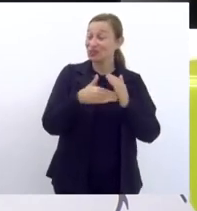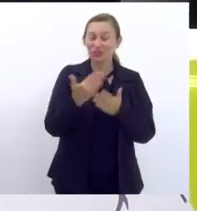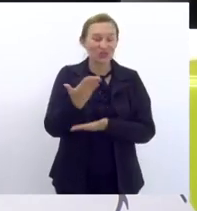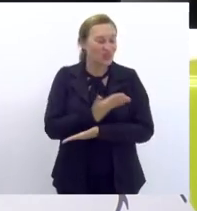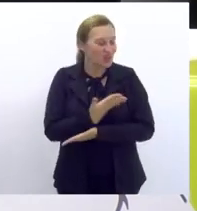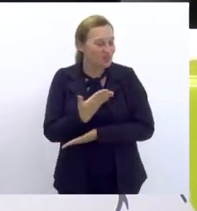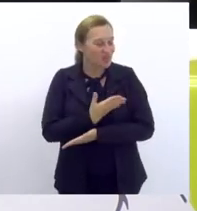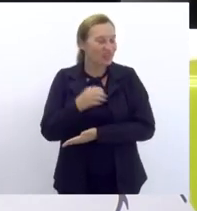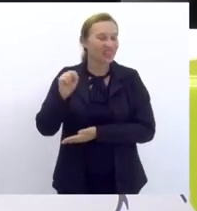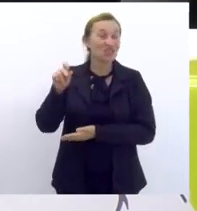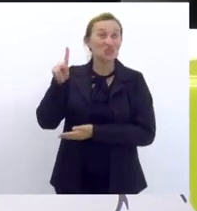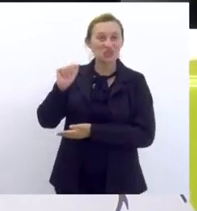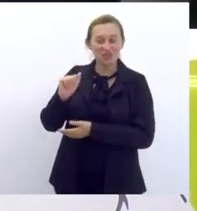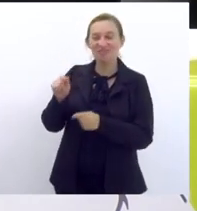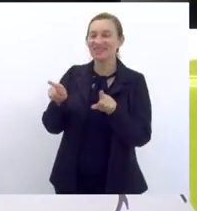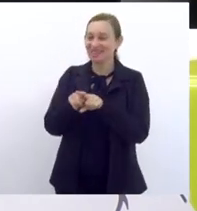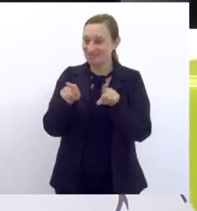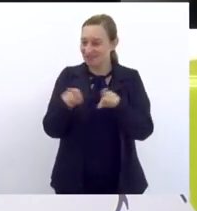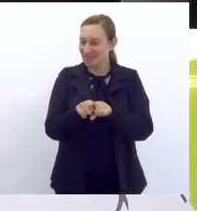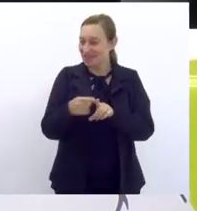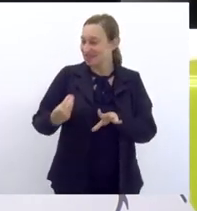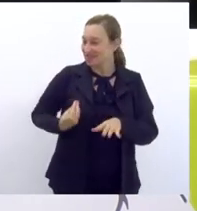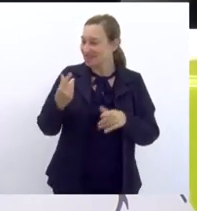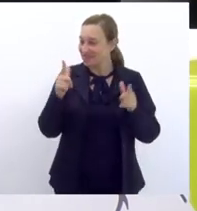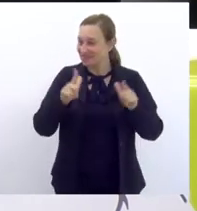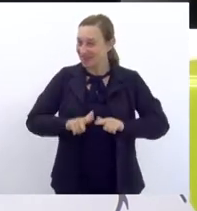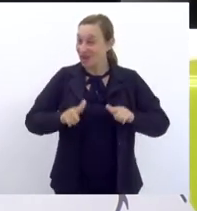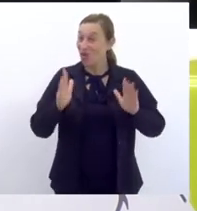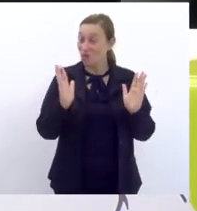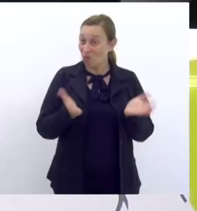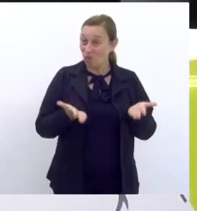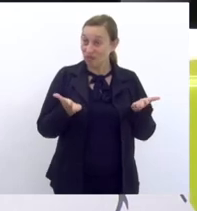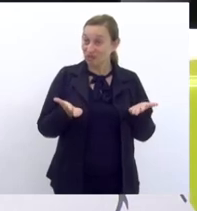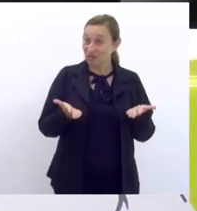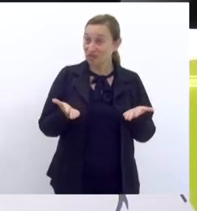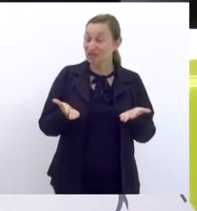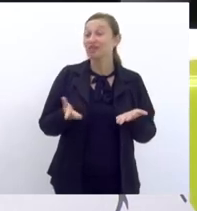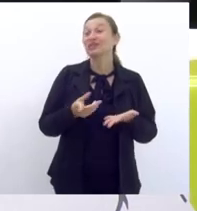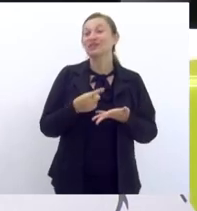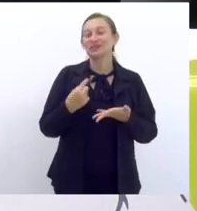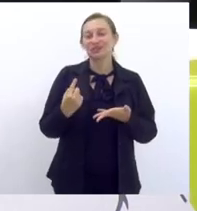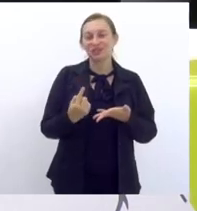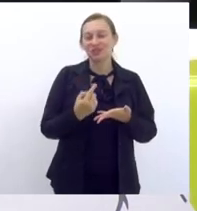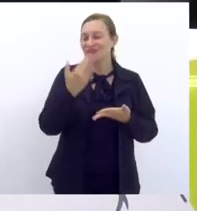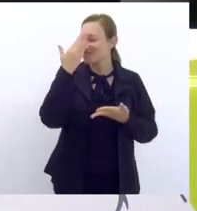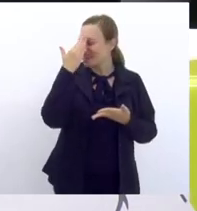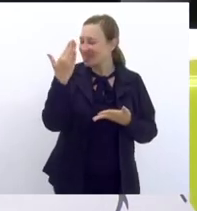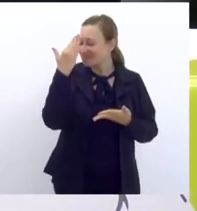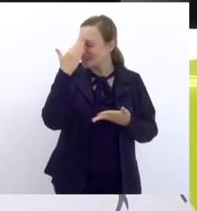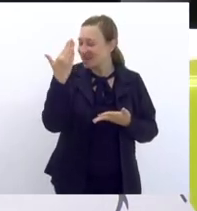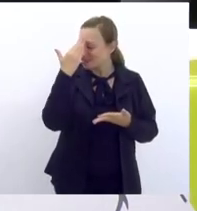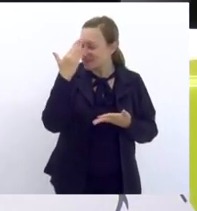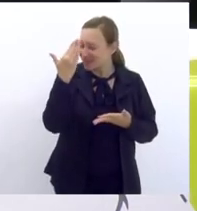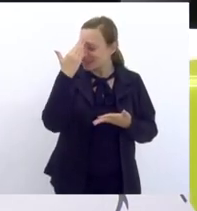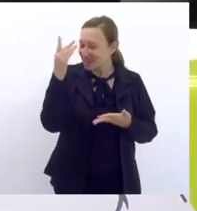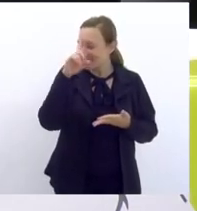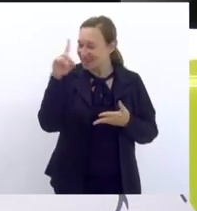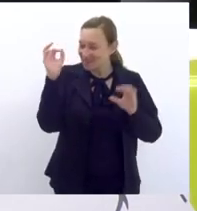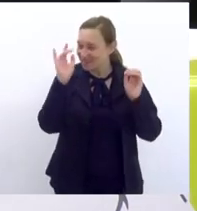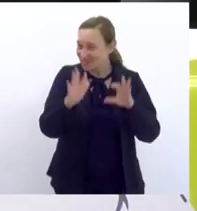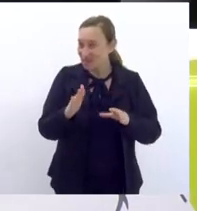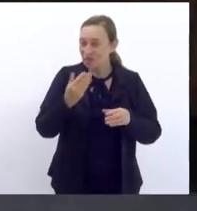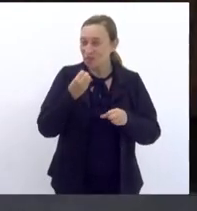amigos da suipa também que se fazem presentes aqui hoje o nosso Muito obrigado fiquem com Deus e tenha uma boa